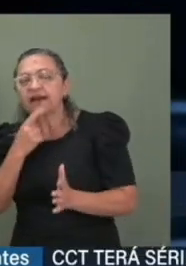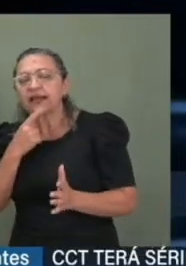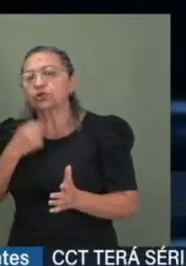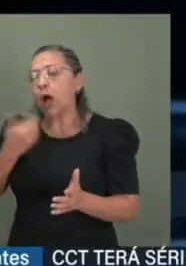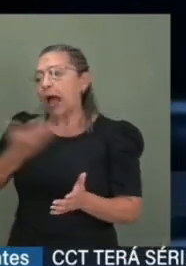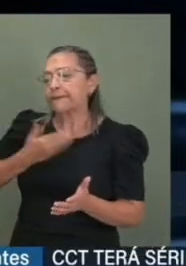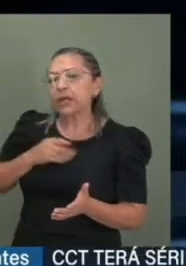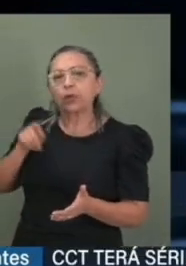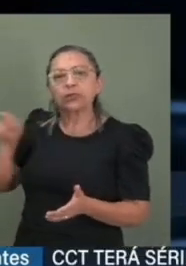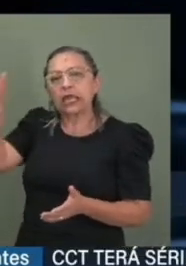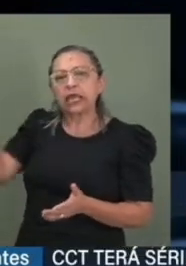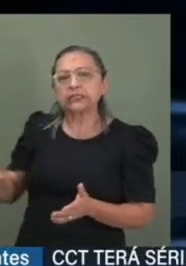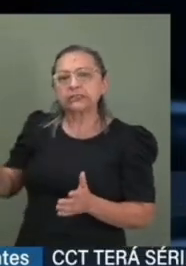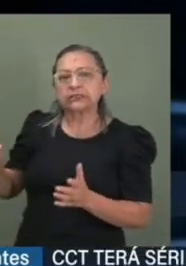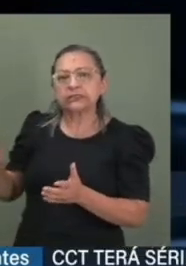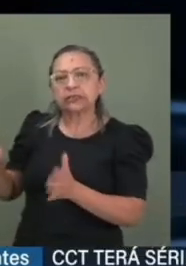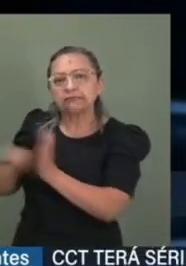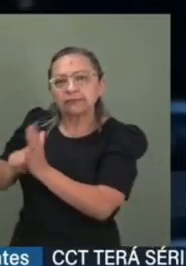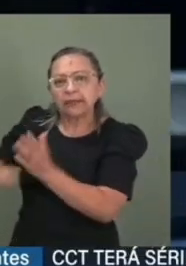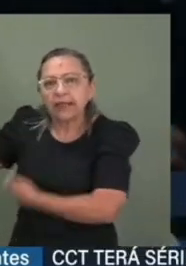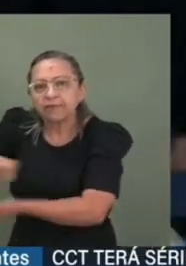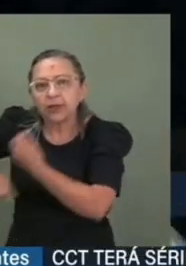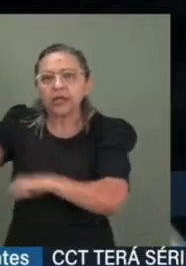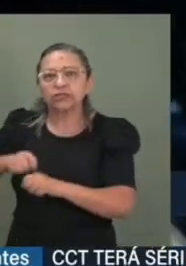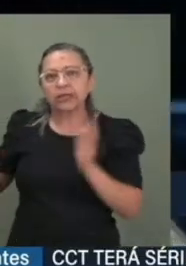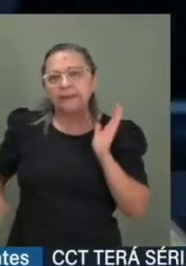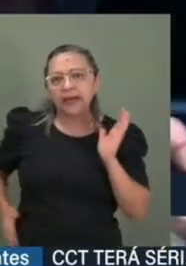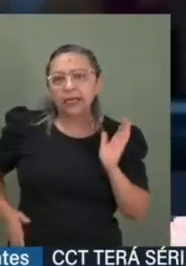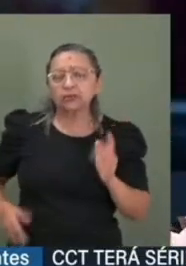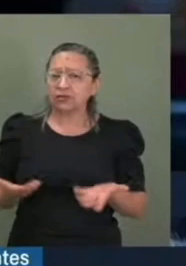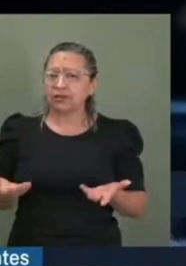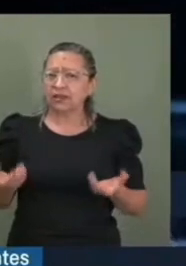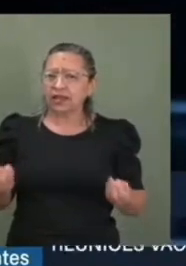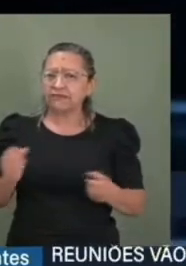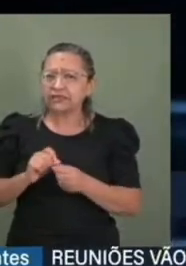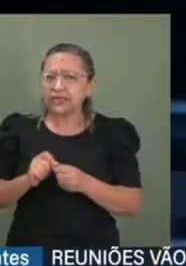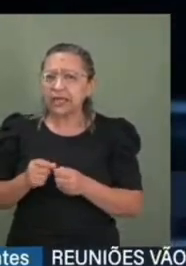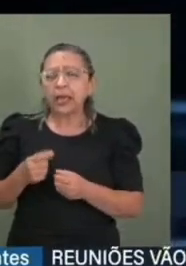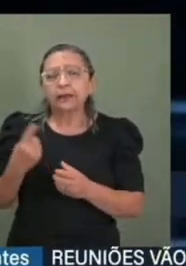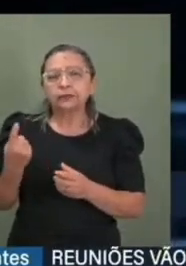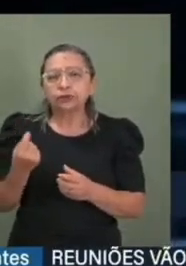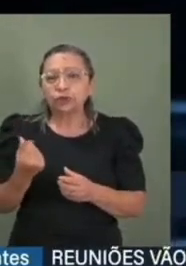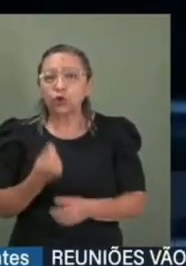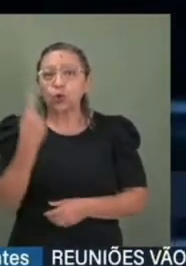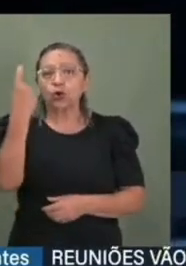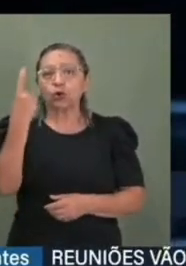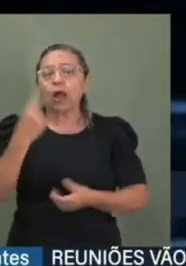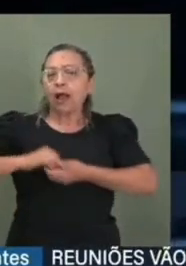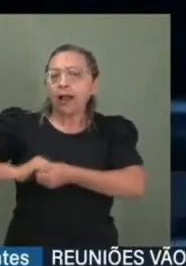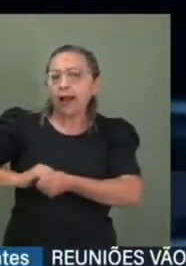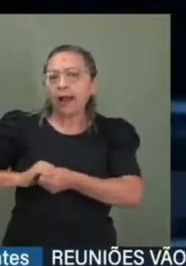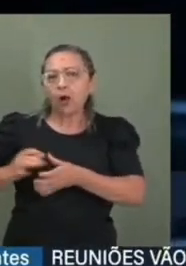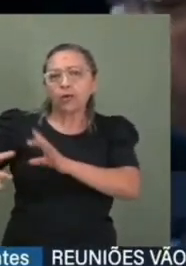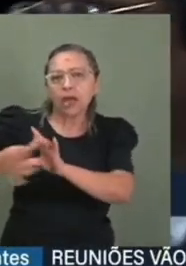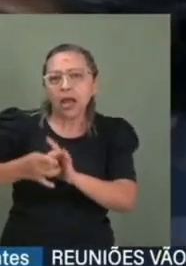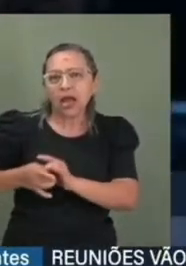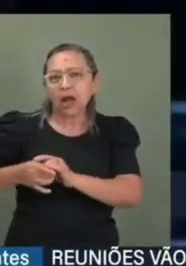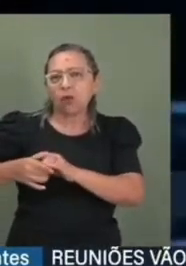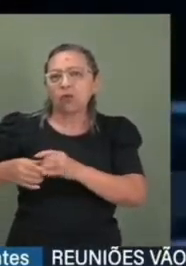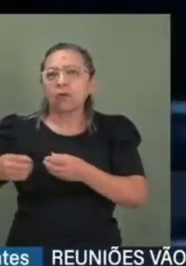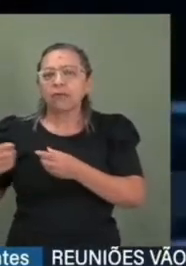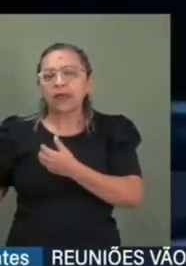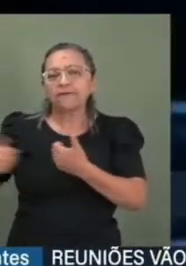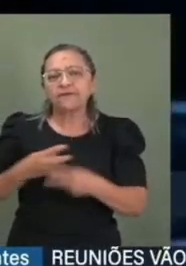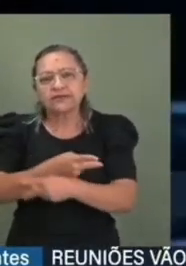narcotraficante e narcos estados que querem fazer inclusive moeda única andam de mãozinha dada de beijinho